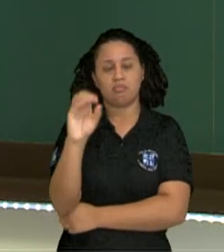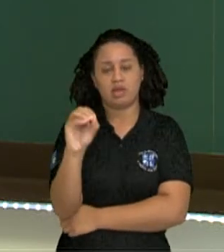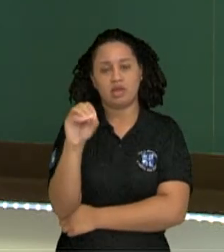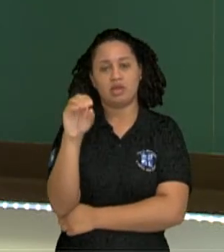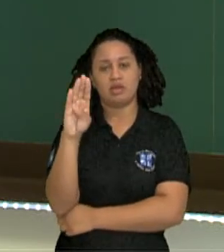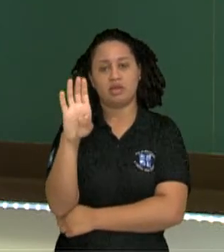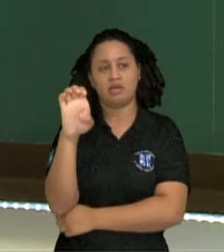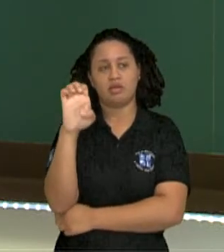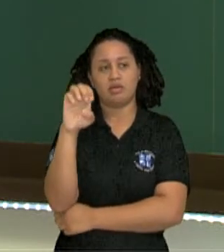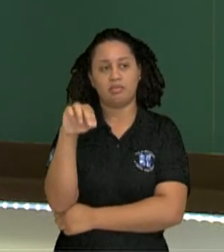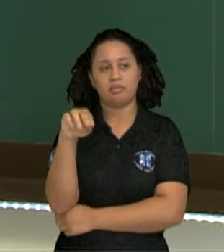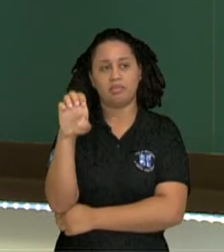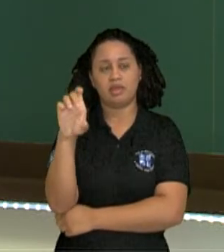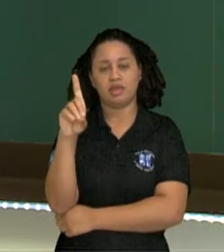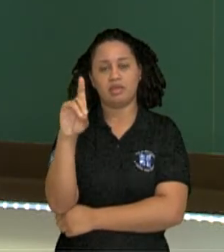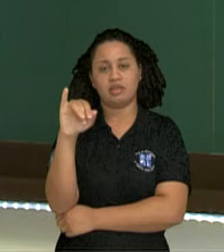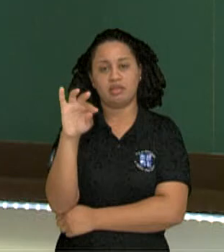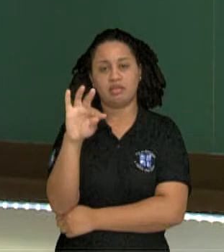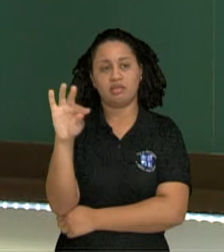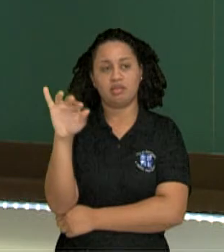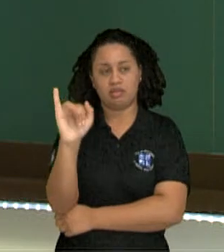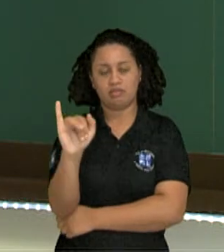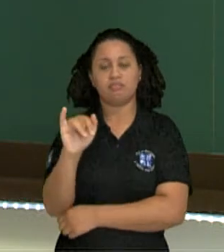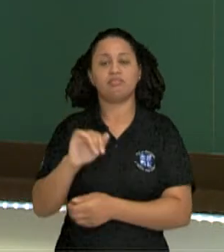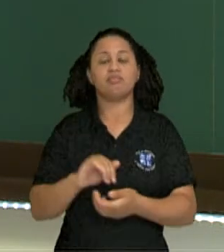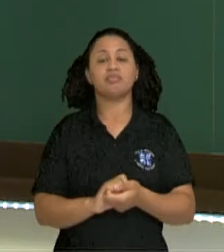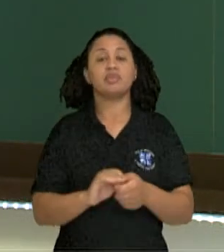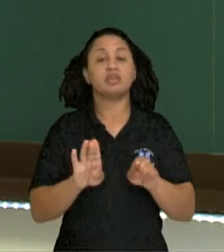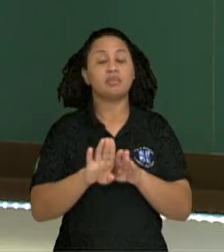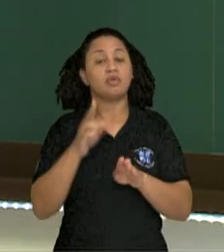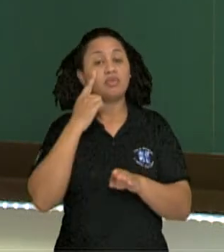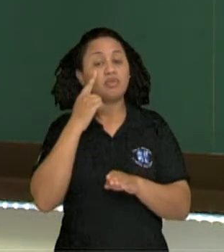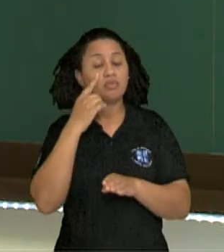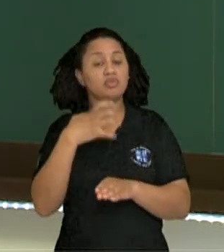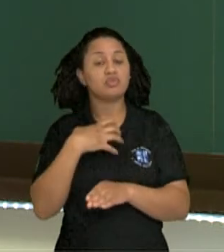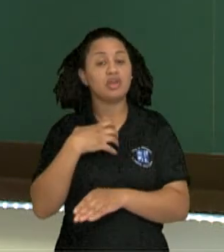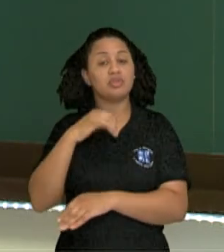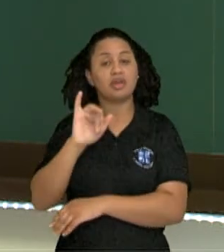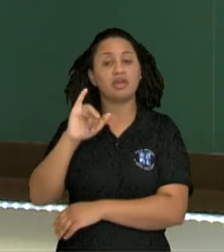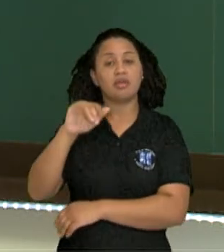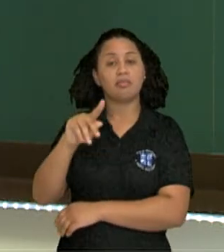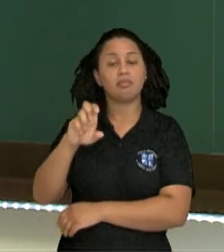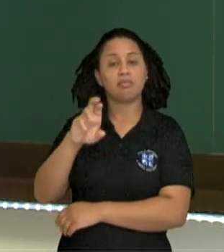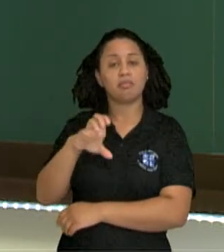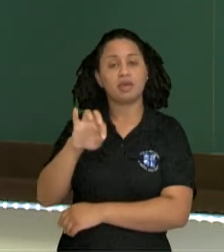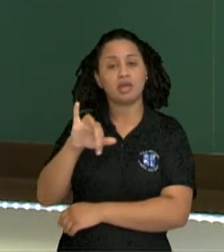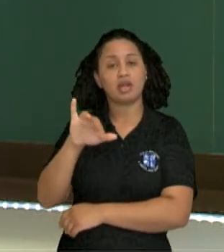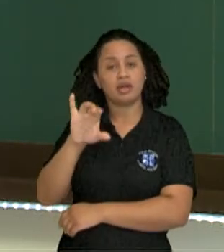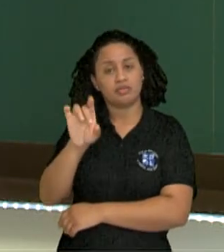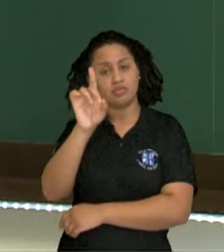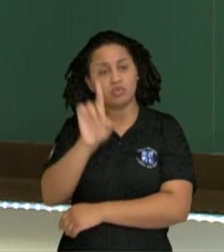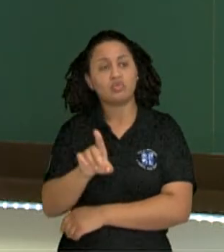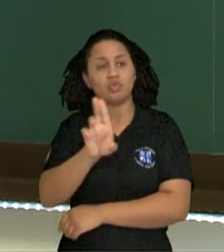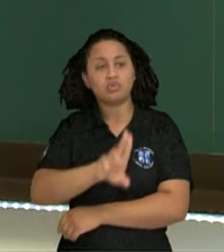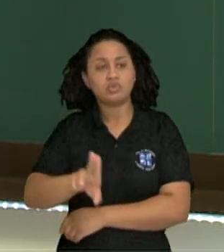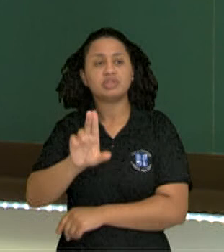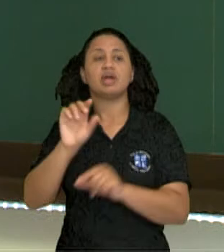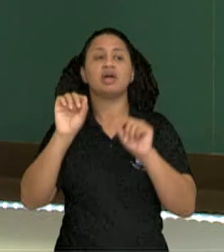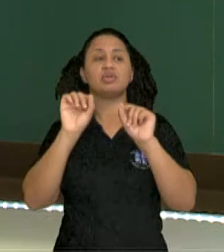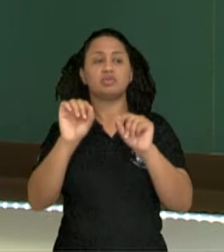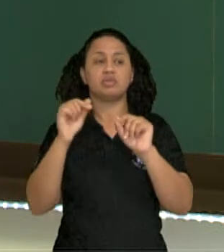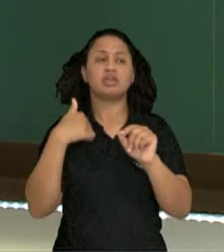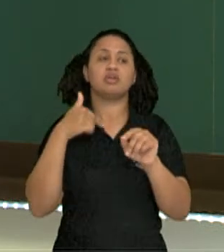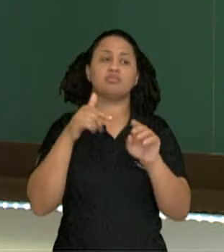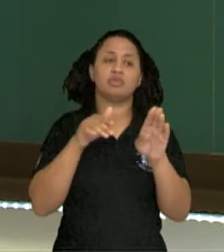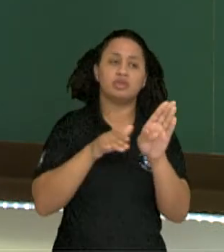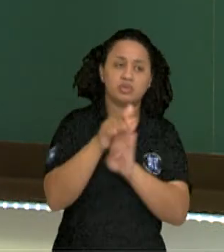verbal imperativo se utiliza dependiendo do contexto para instruir, para aconselhar,